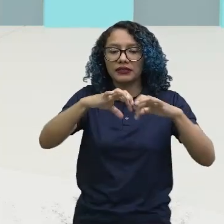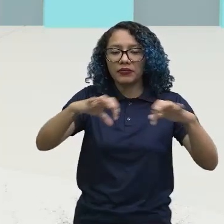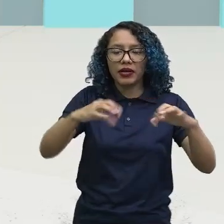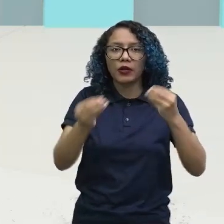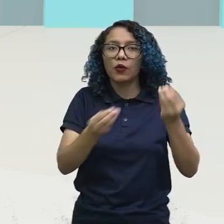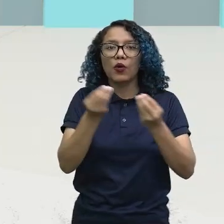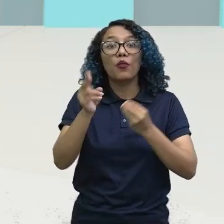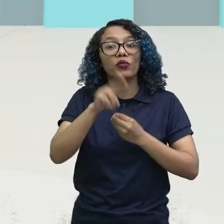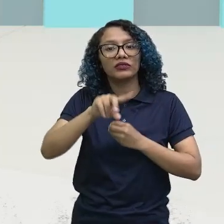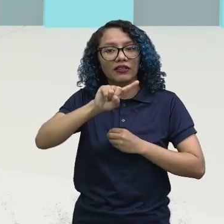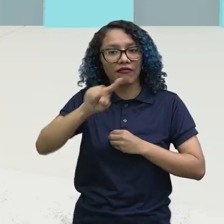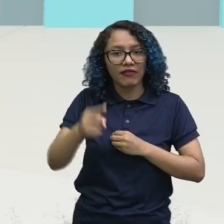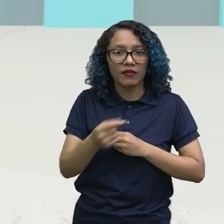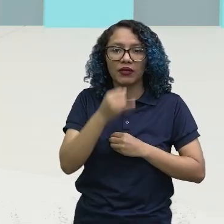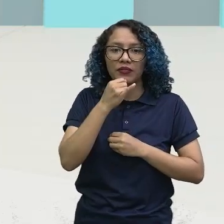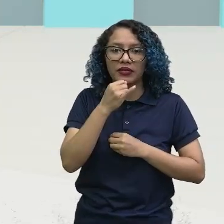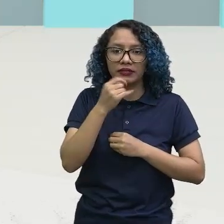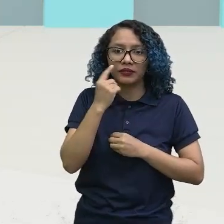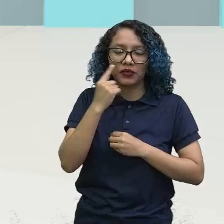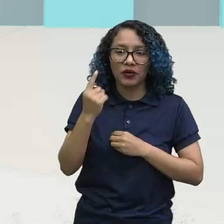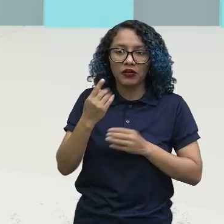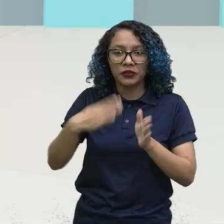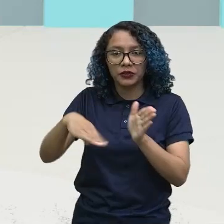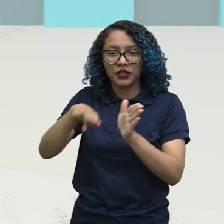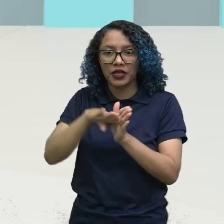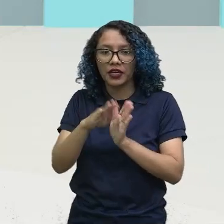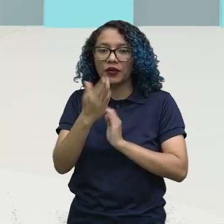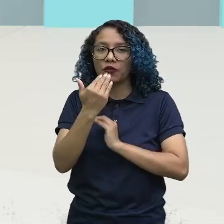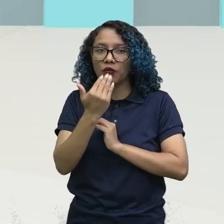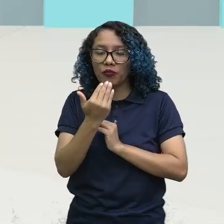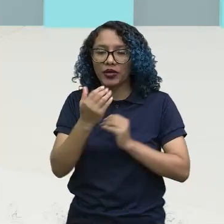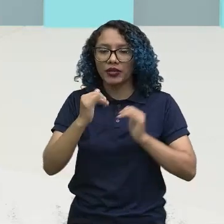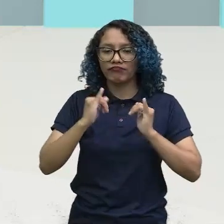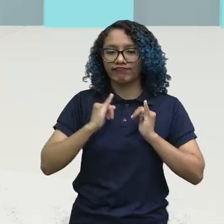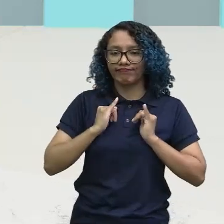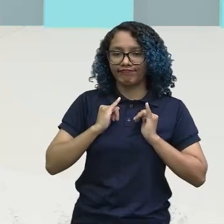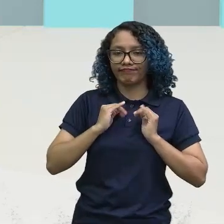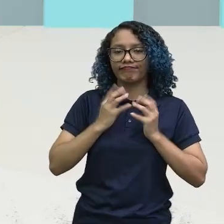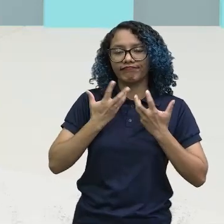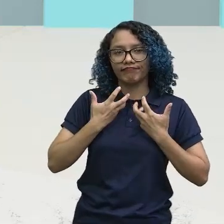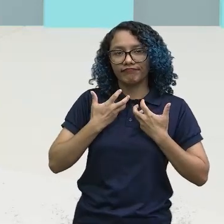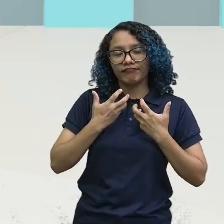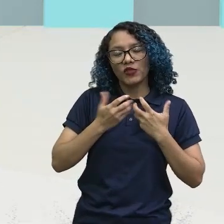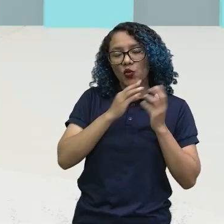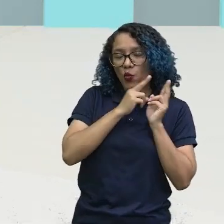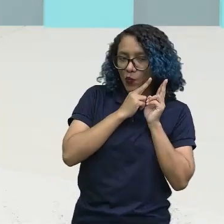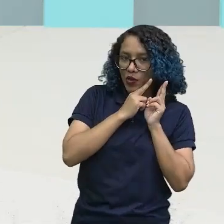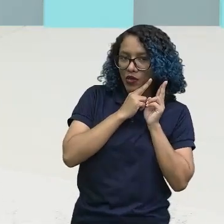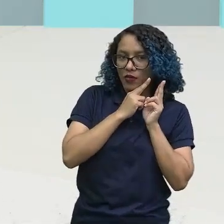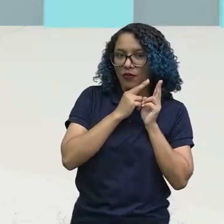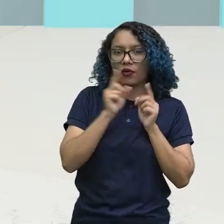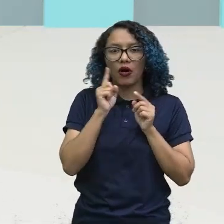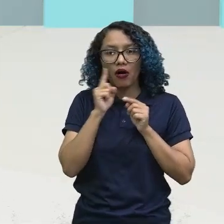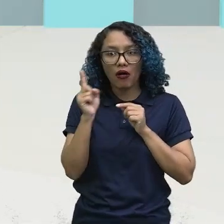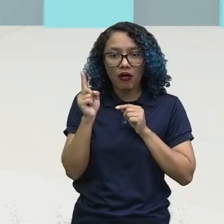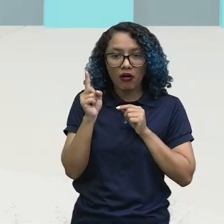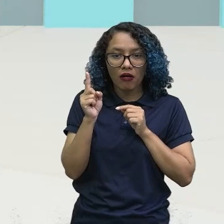vírgula, como vocês estão observando aí, ó. Cheguei, comi, descansei, dormi. Observe que em nenhum momento há